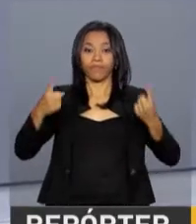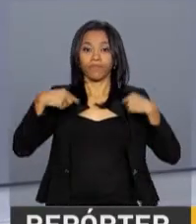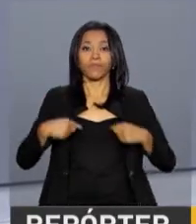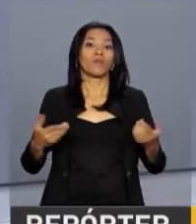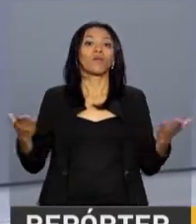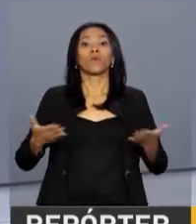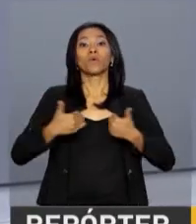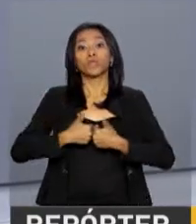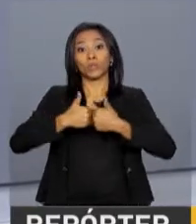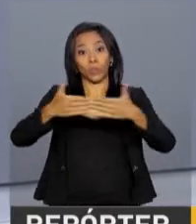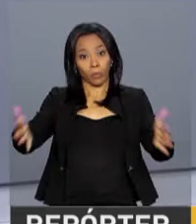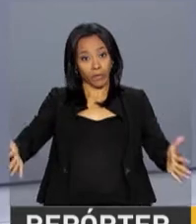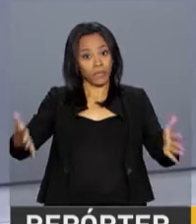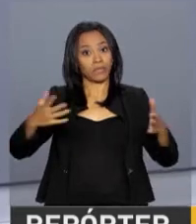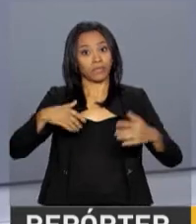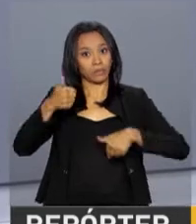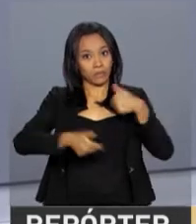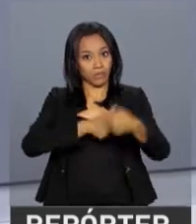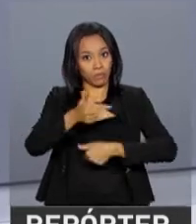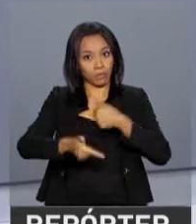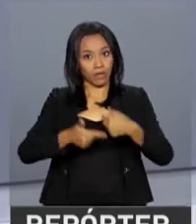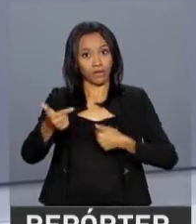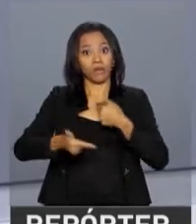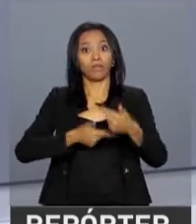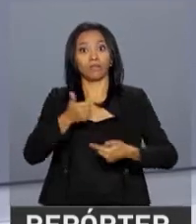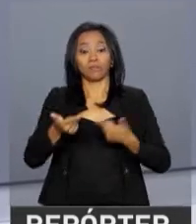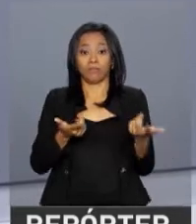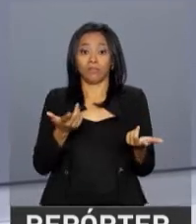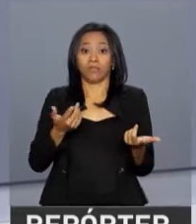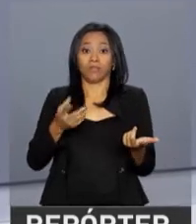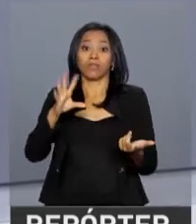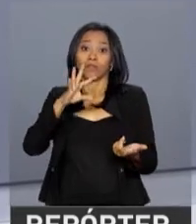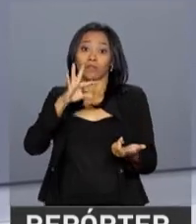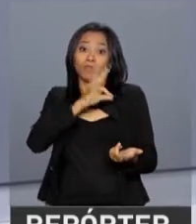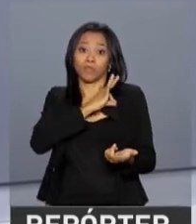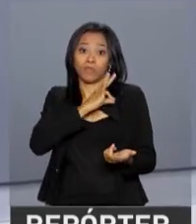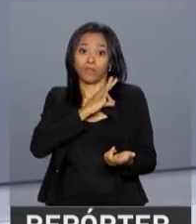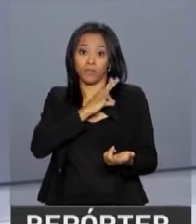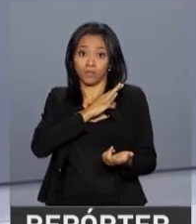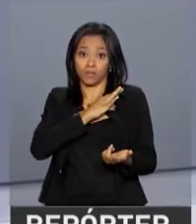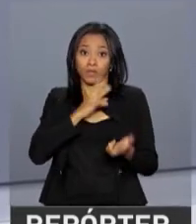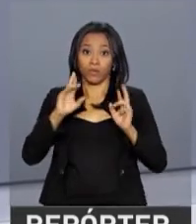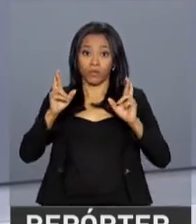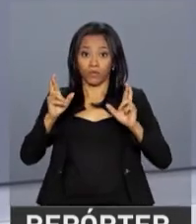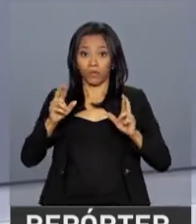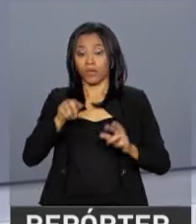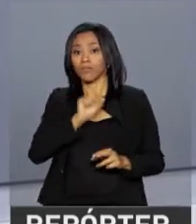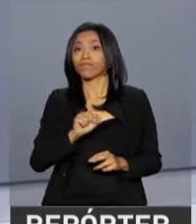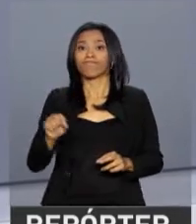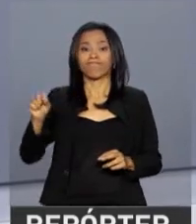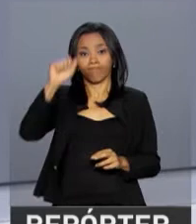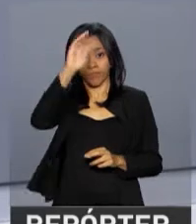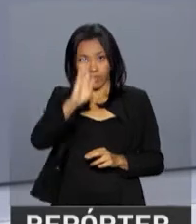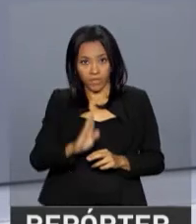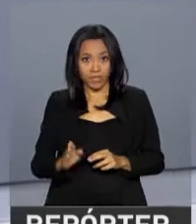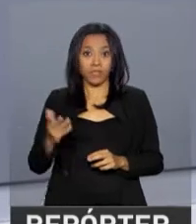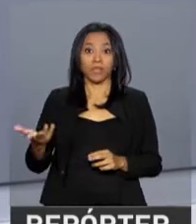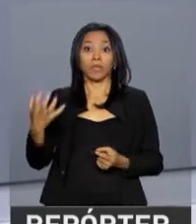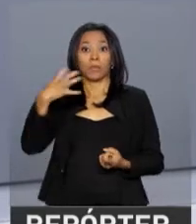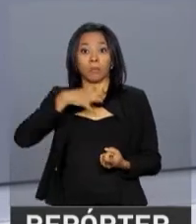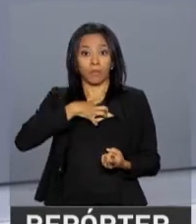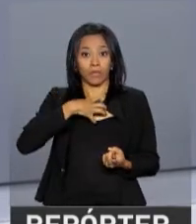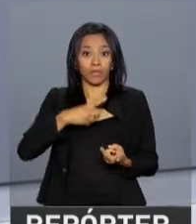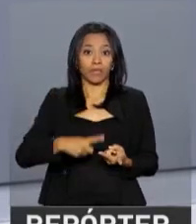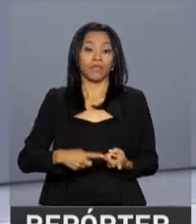carnaval 2018 realizada pela polícia rodoviária federal em todo o país os estados da bahia minas gerais e santa